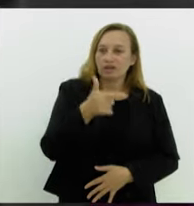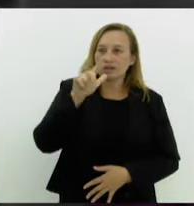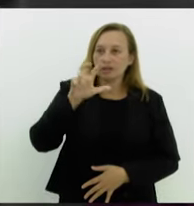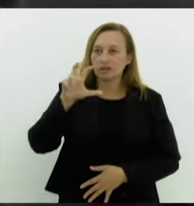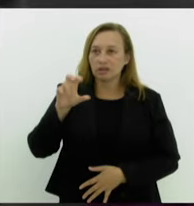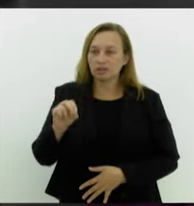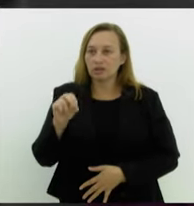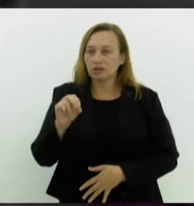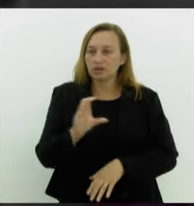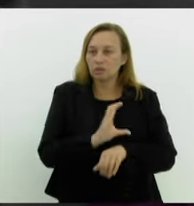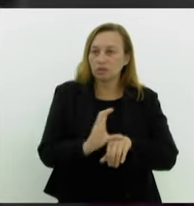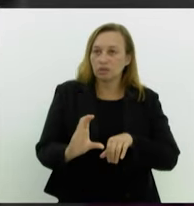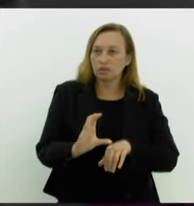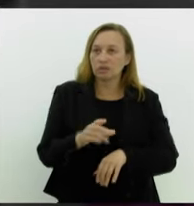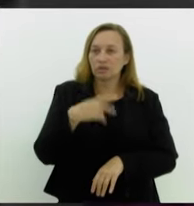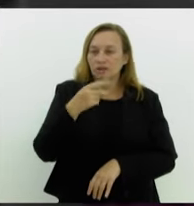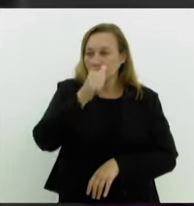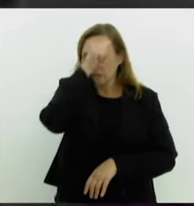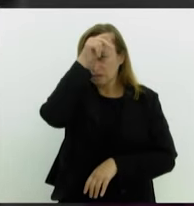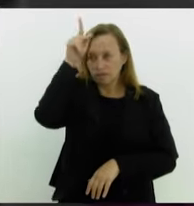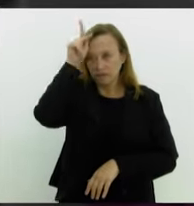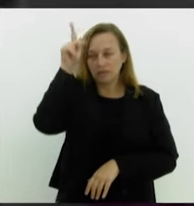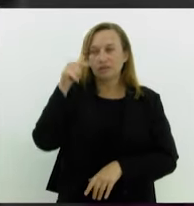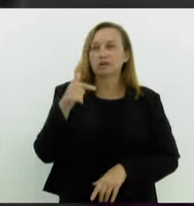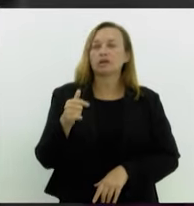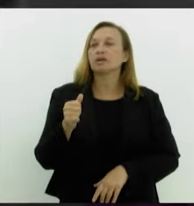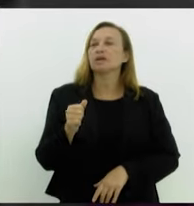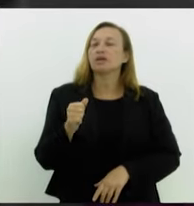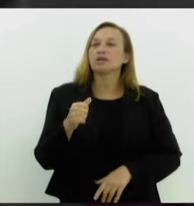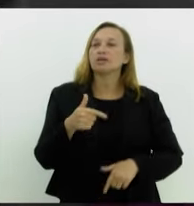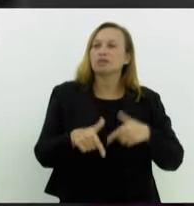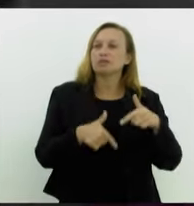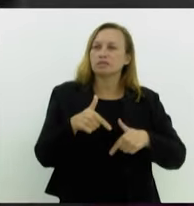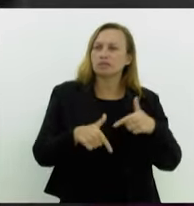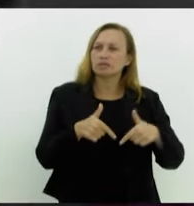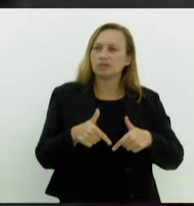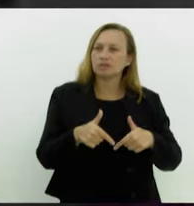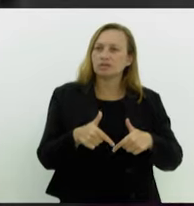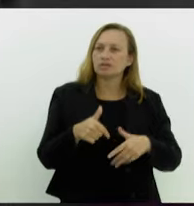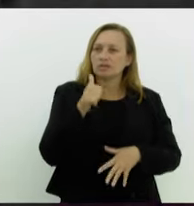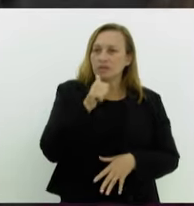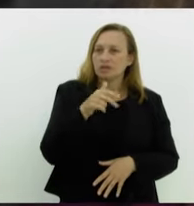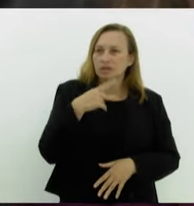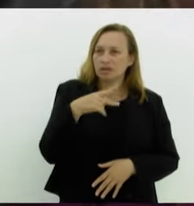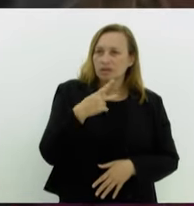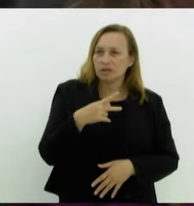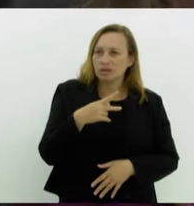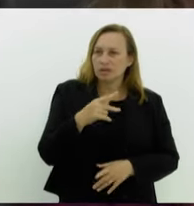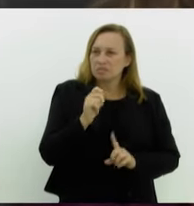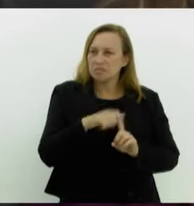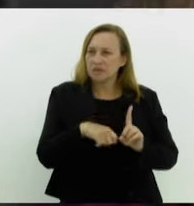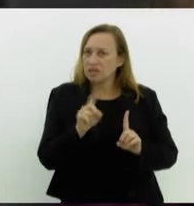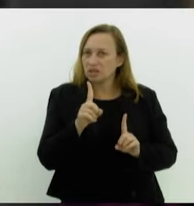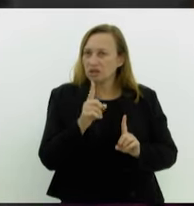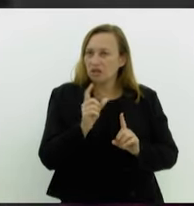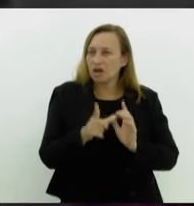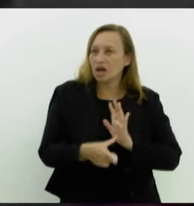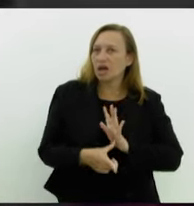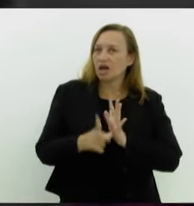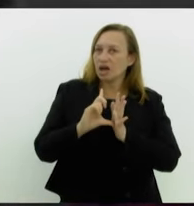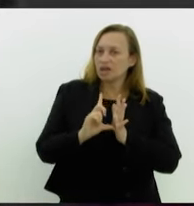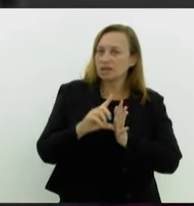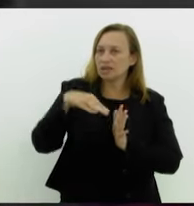cursos eu tava falando com a prefeita Fátima C desse trabalho de nós estamos falando de mulheres que não são MS não são antes de ser